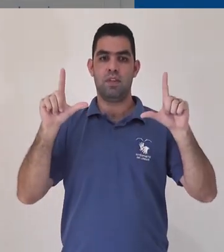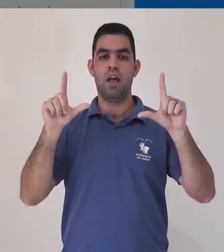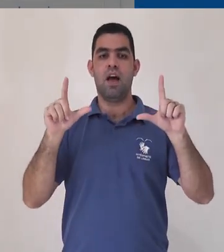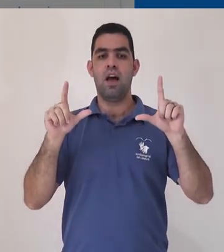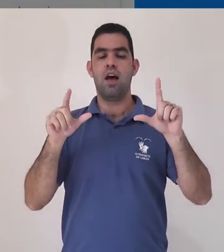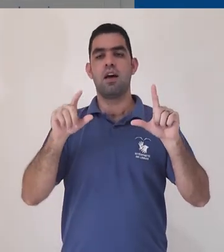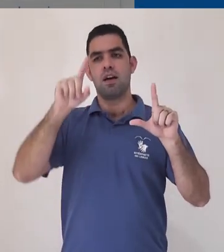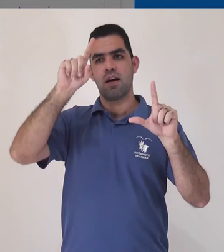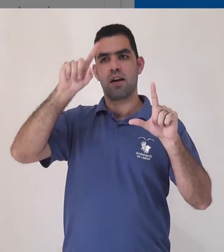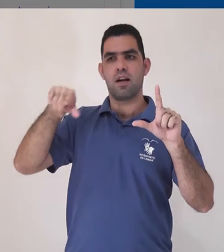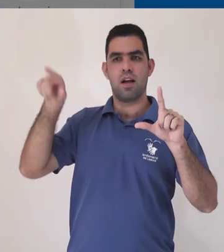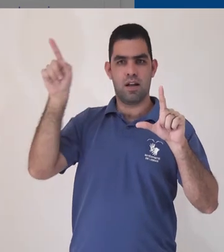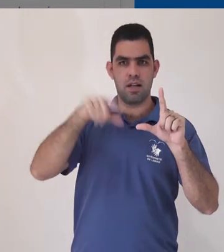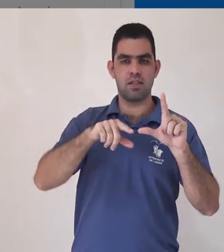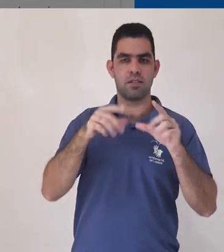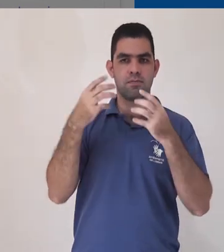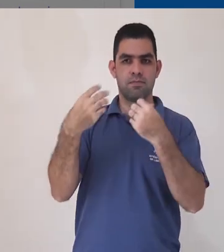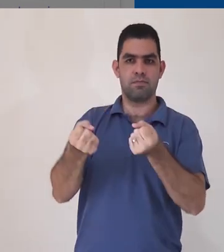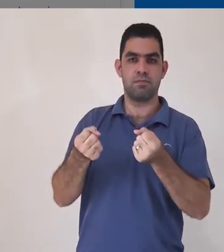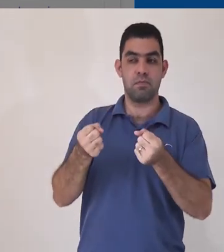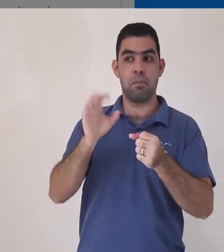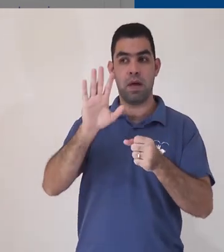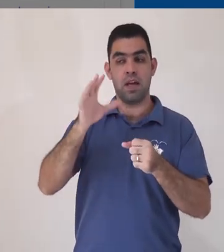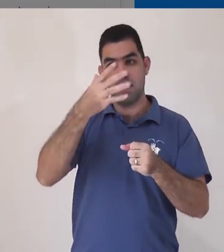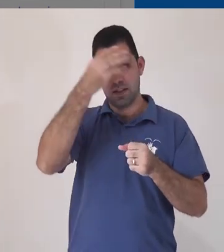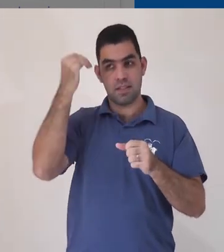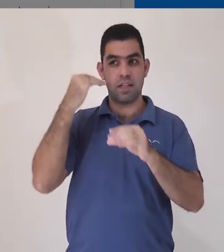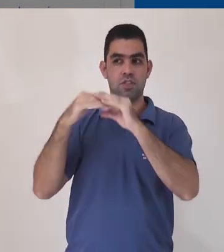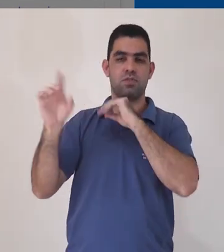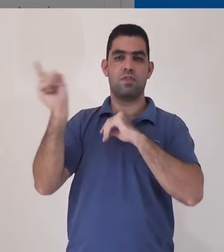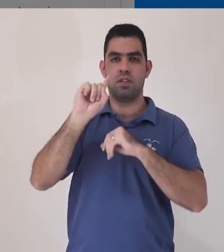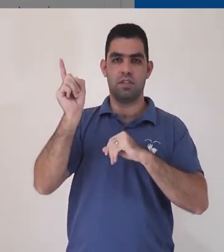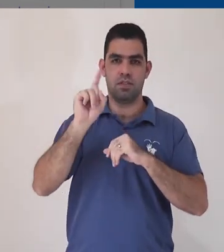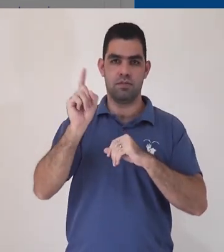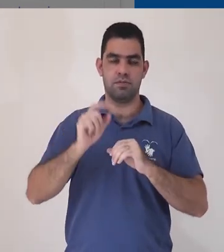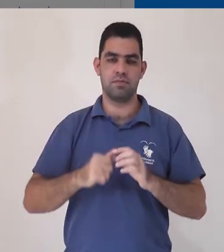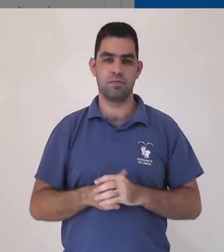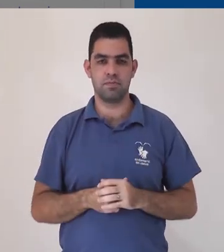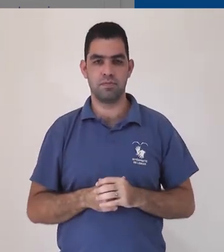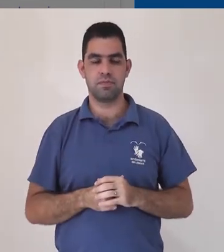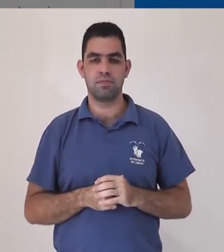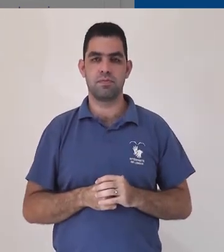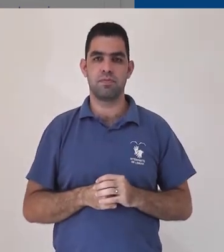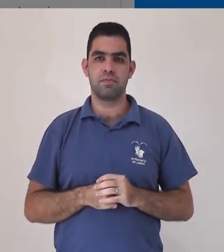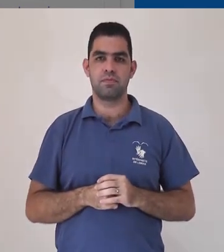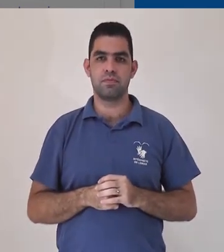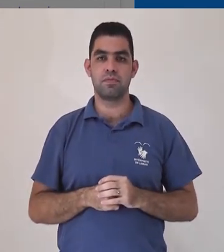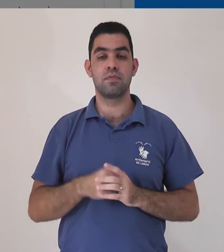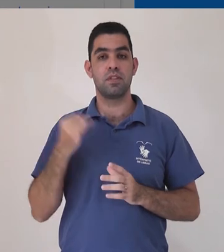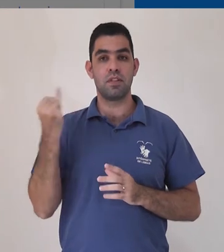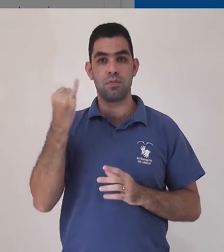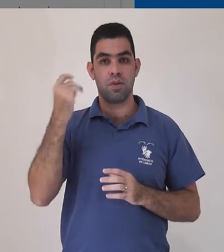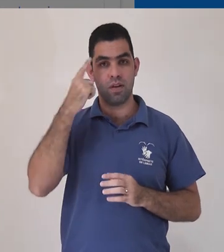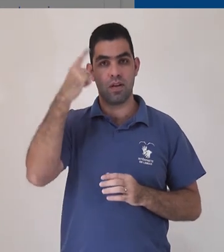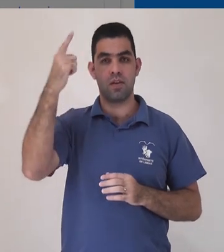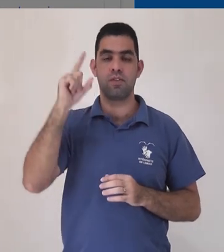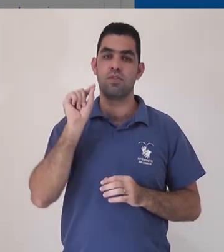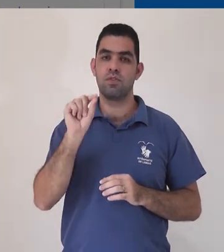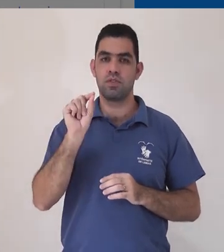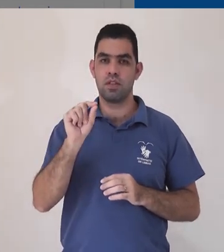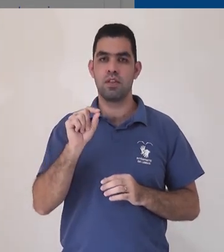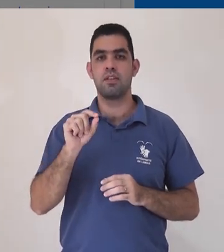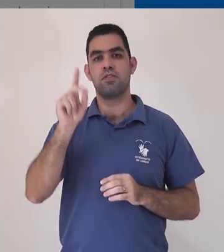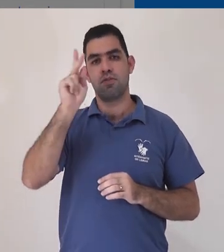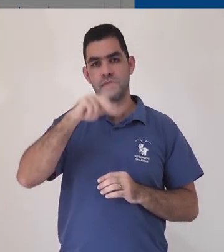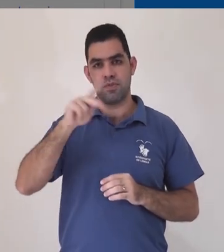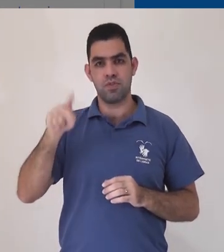confirmando o cancelamento e dizendo para você não se esquecer de enviar atividade novamente depois de concluir a alteração é importante salientar